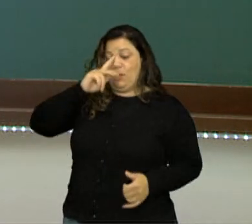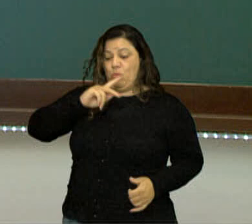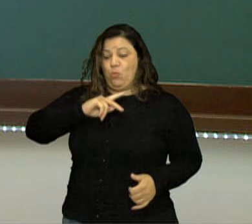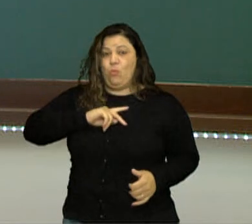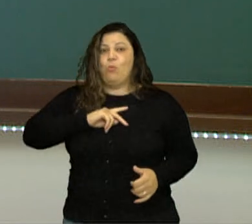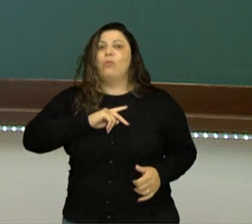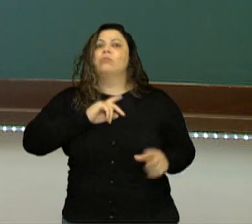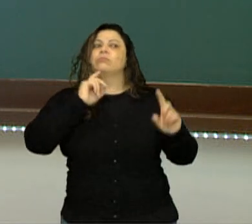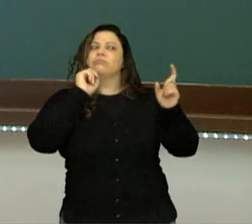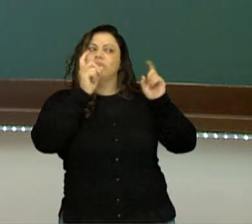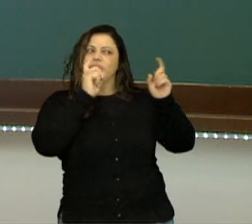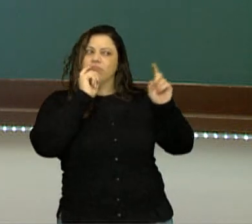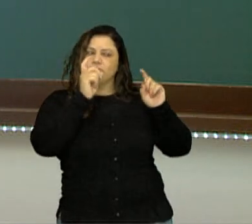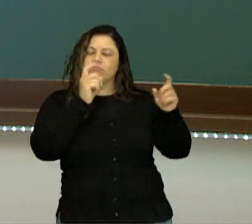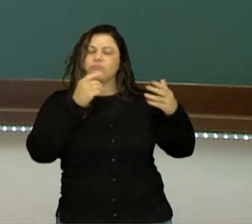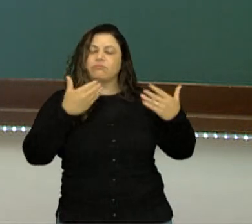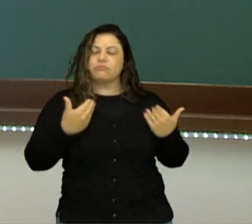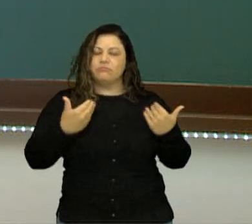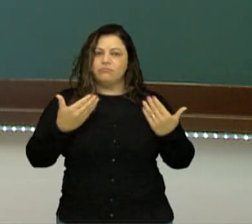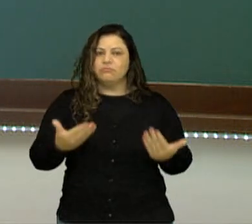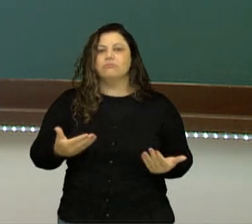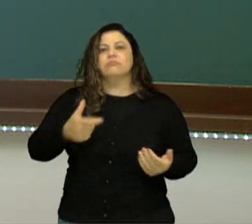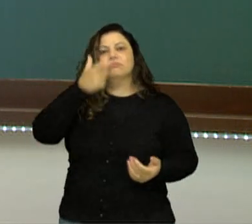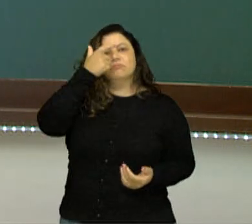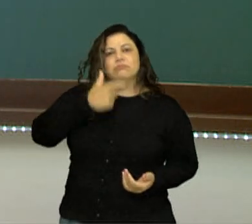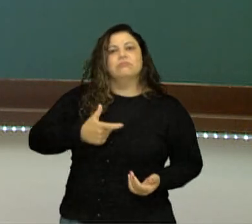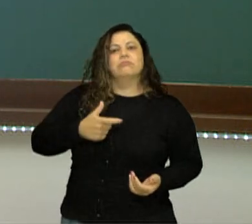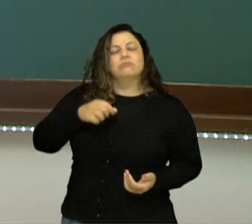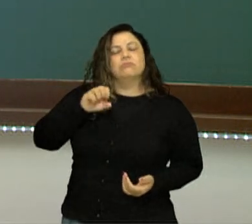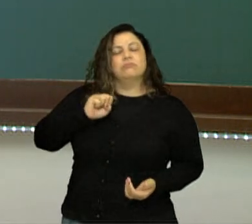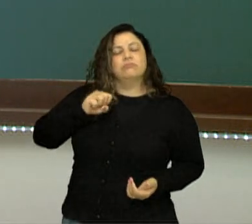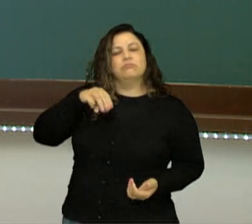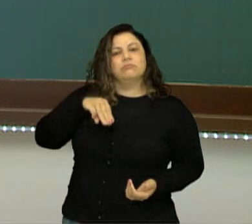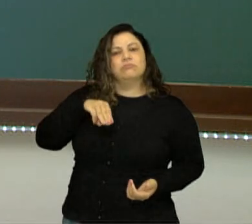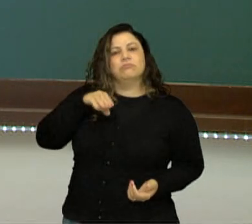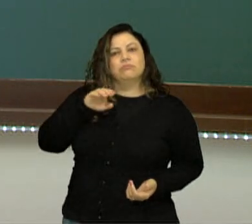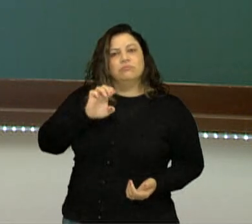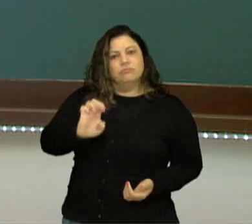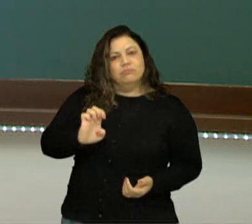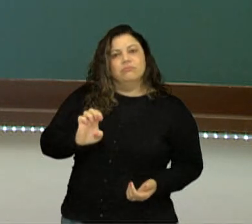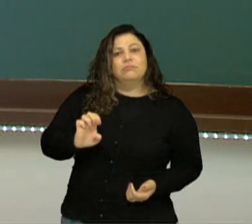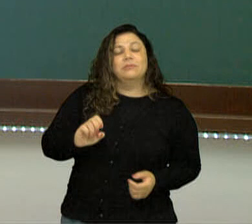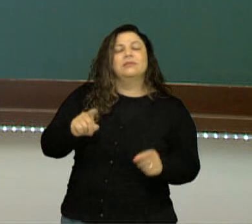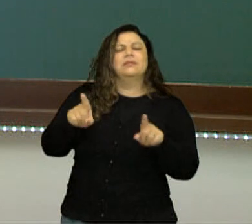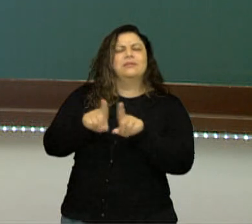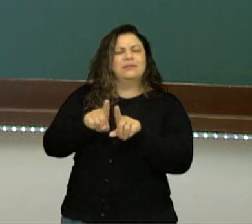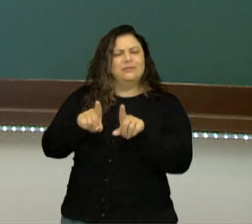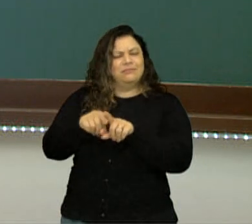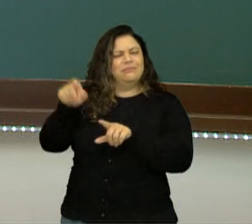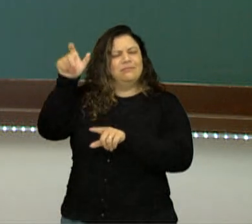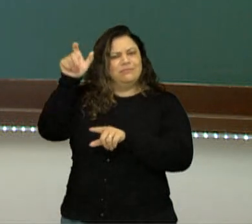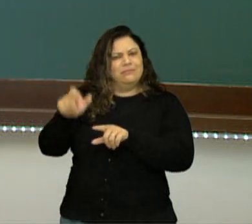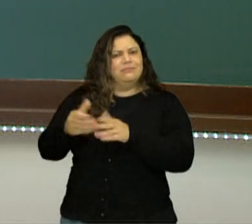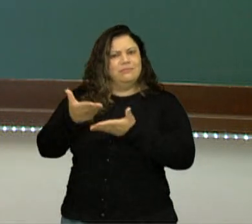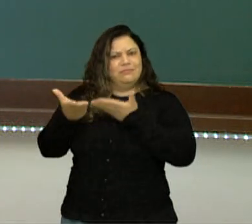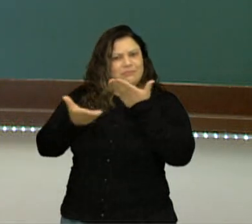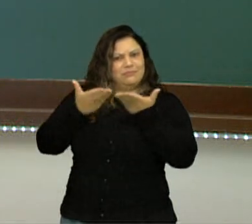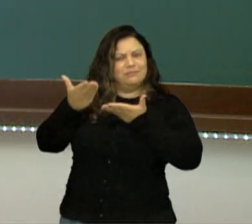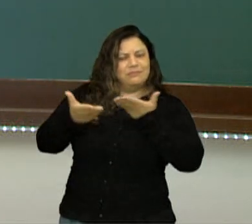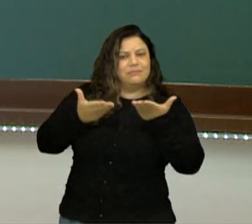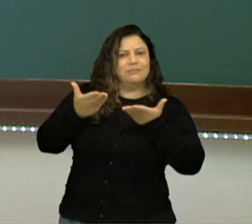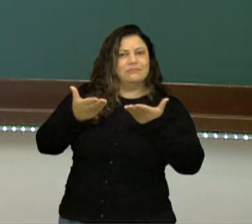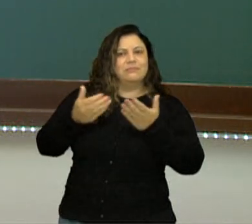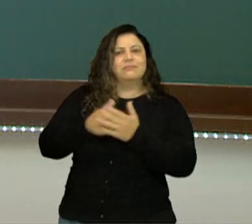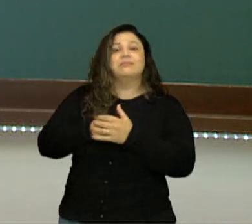tenho aqui um sujeito que, ao mesmo tempo, ele é agente e paciente. Ou seja, um sujeito